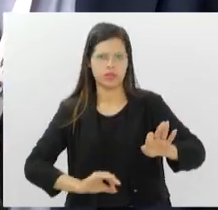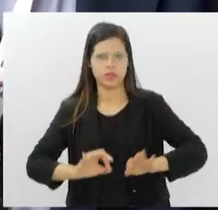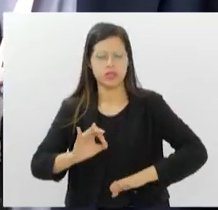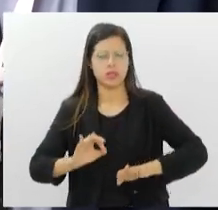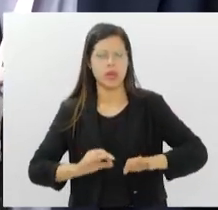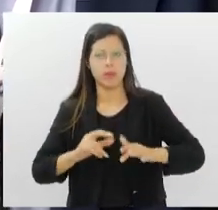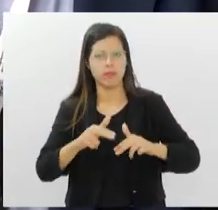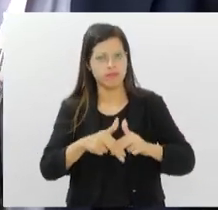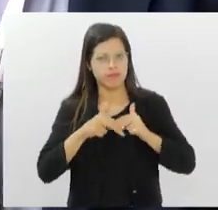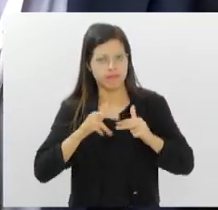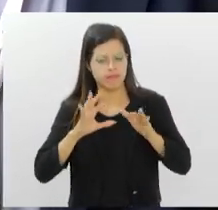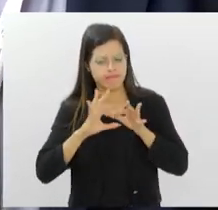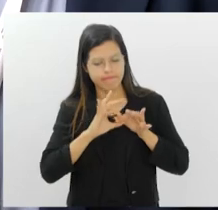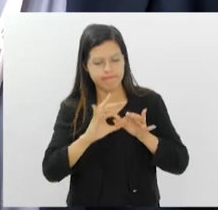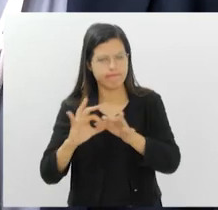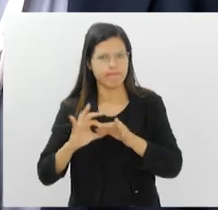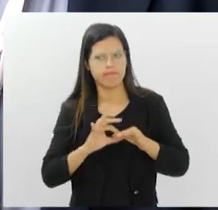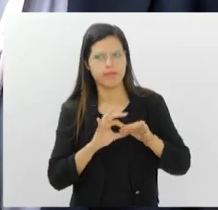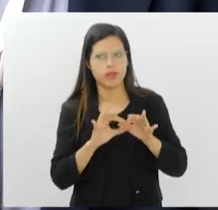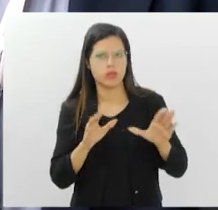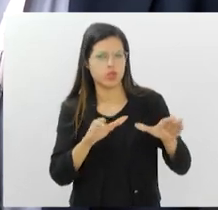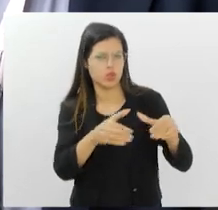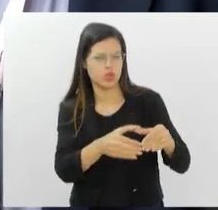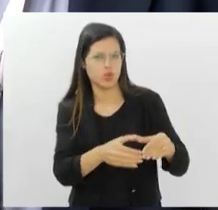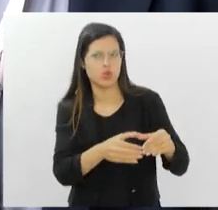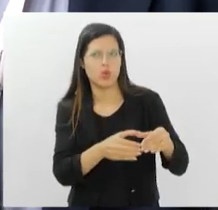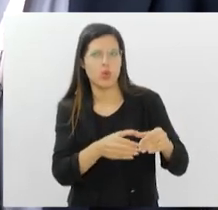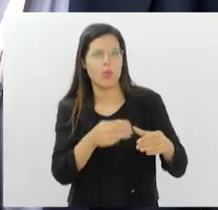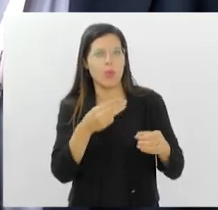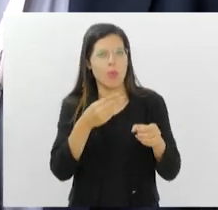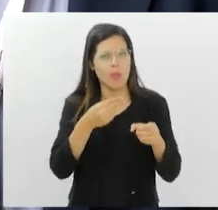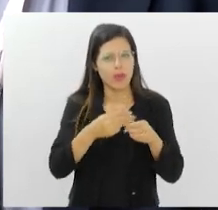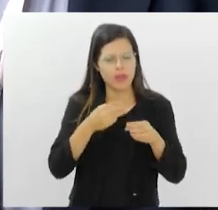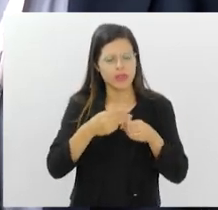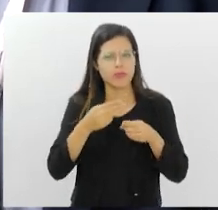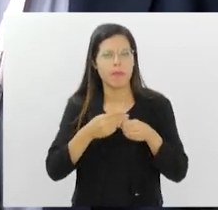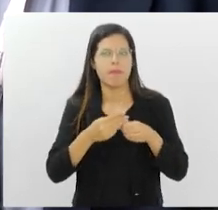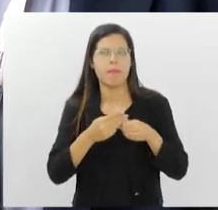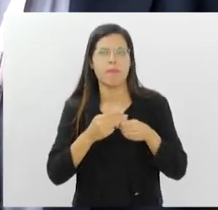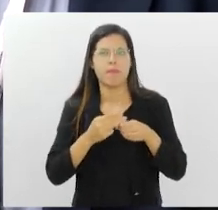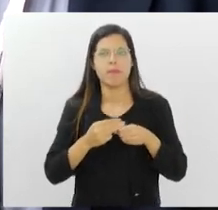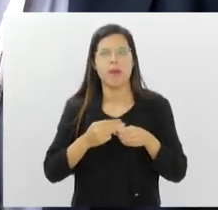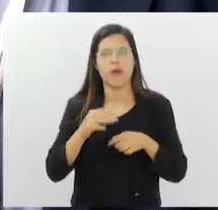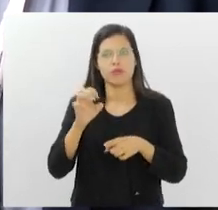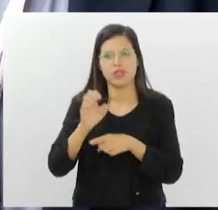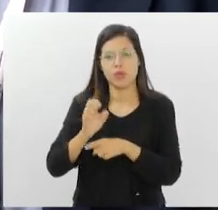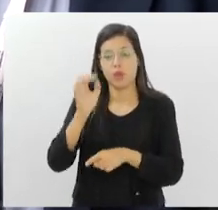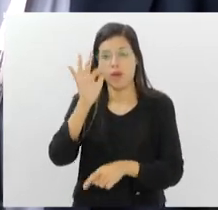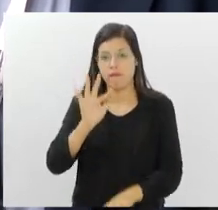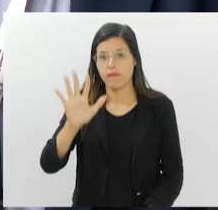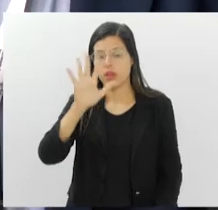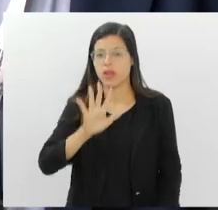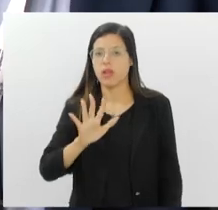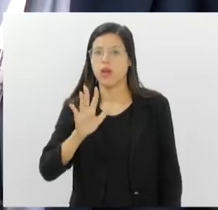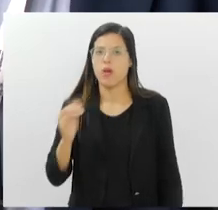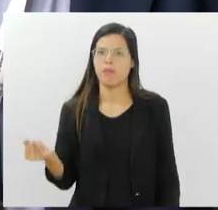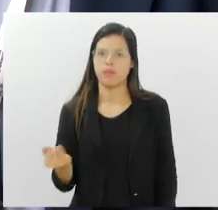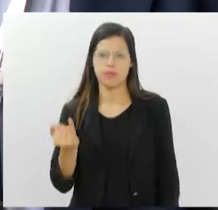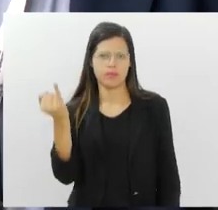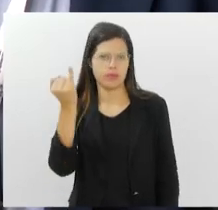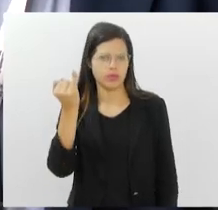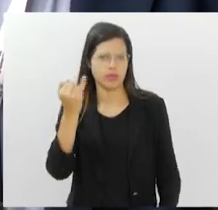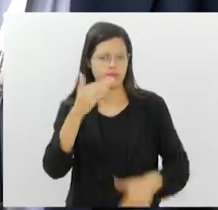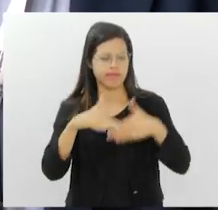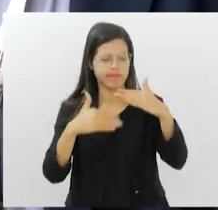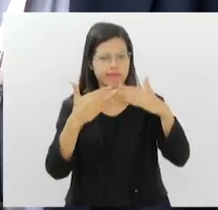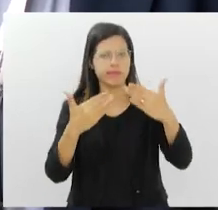essa integração entre as forças municipais, estaduais e federal, ela é importante para construir esse cenário favorável. As